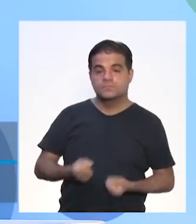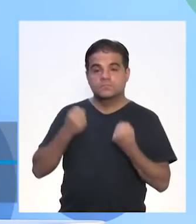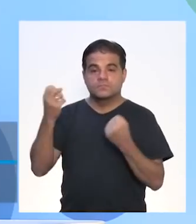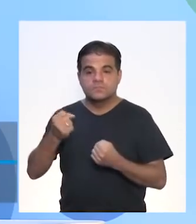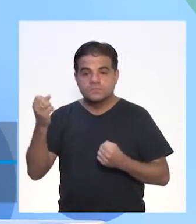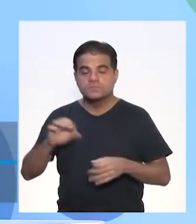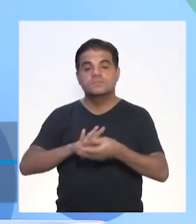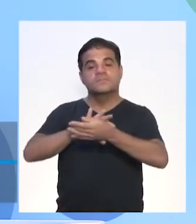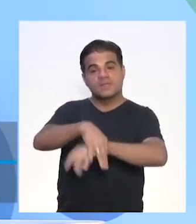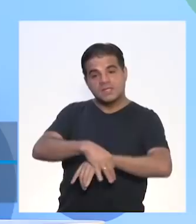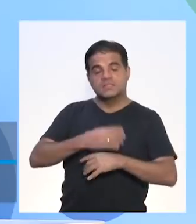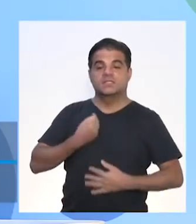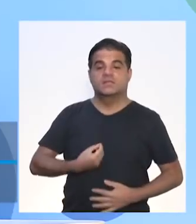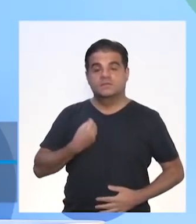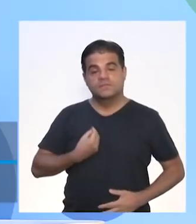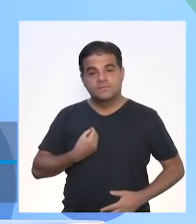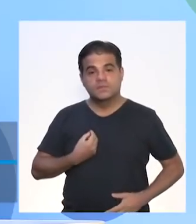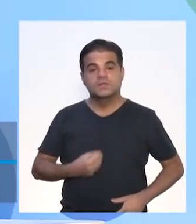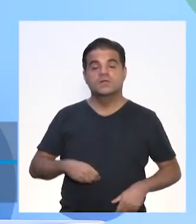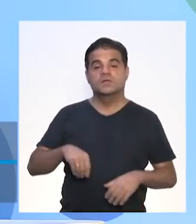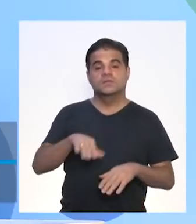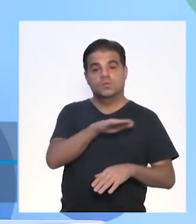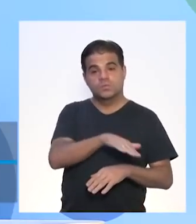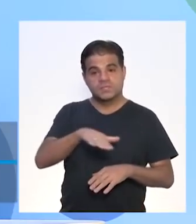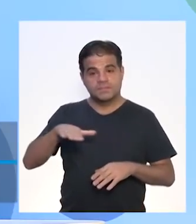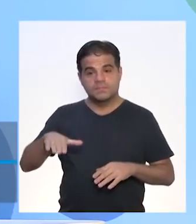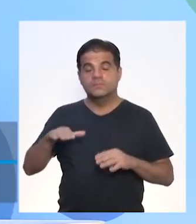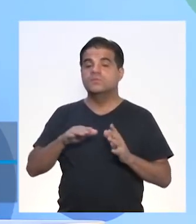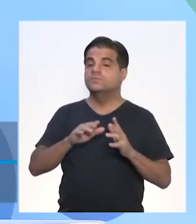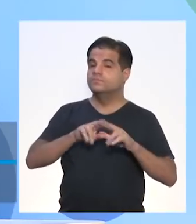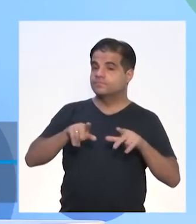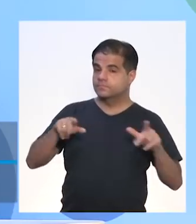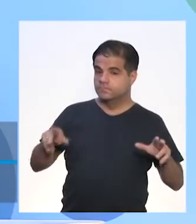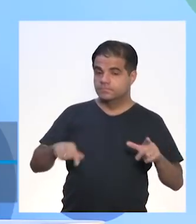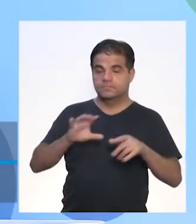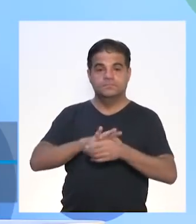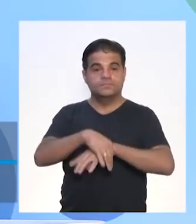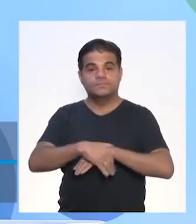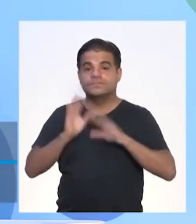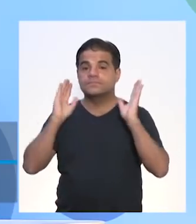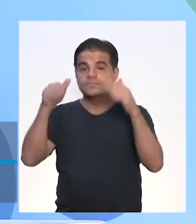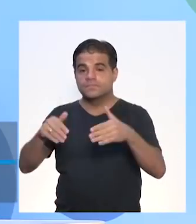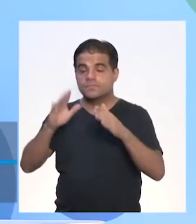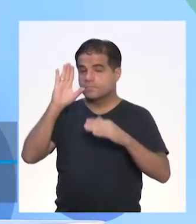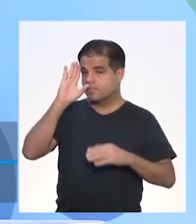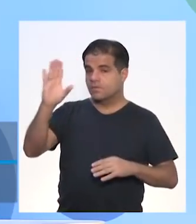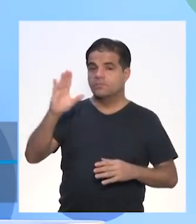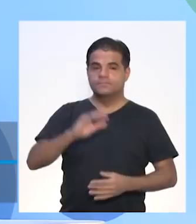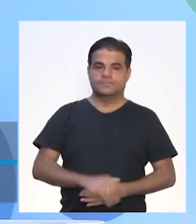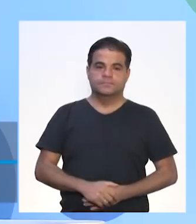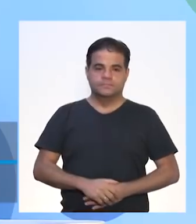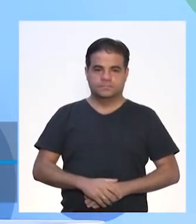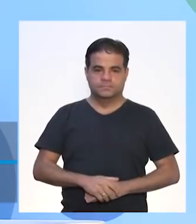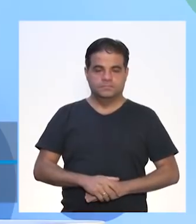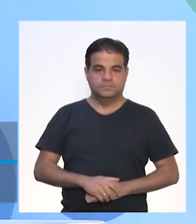para garantir a vida. Os tamanhos diferentes servem para chamar a atenção ao foco principal.